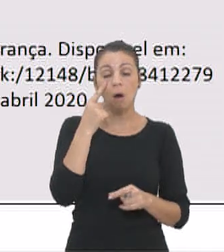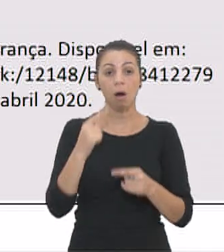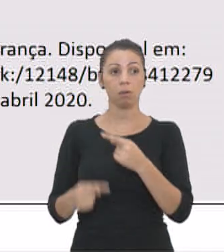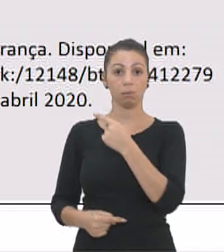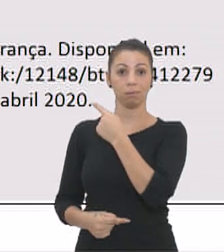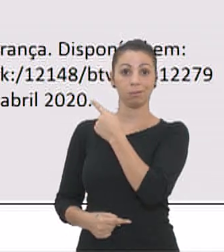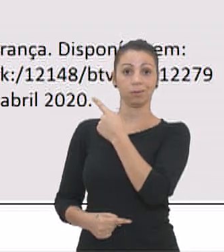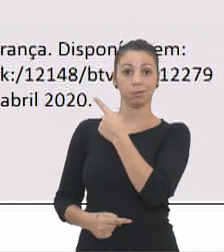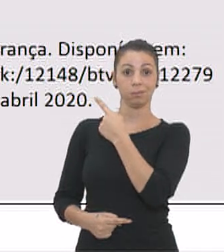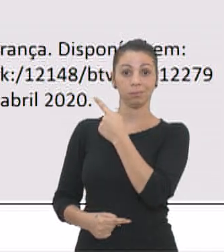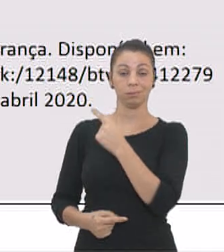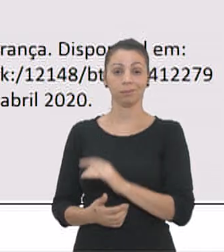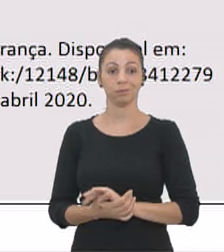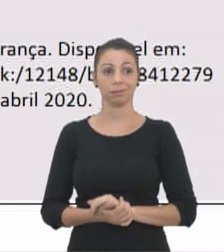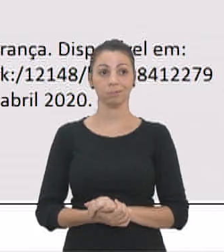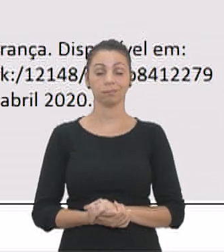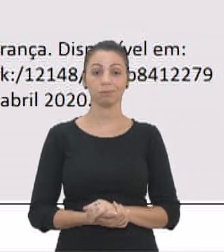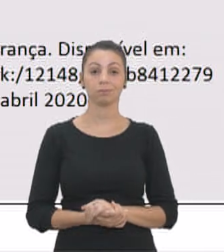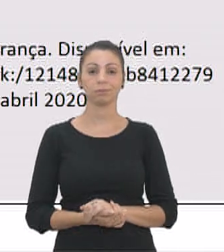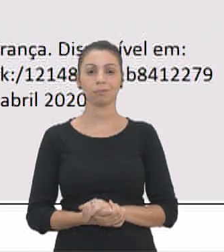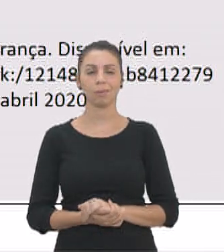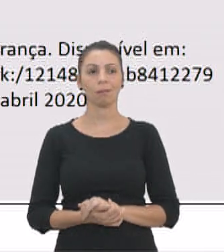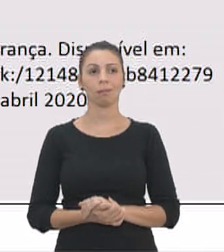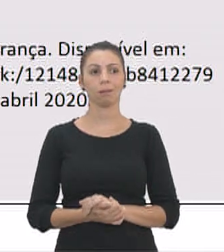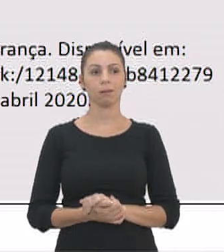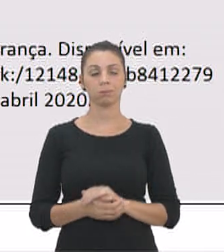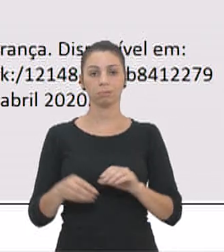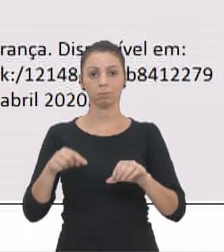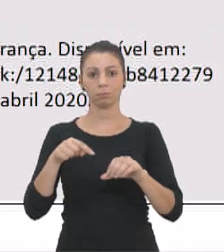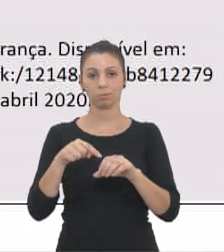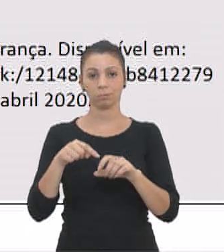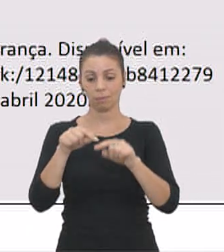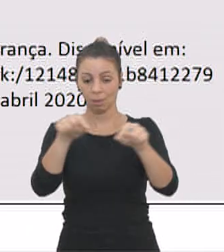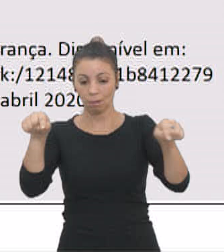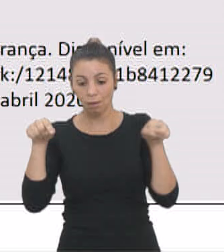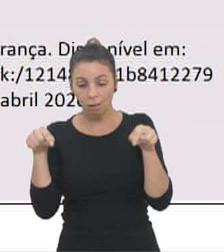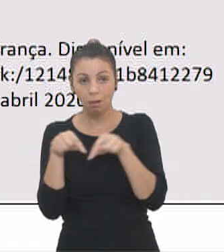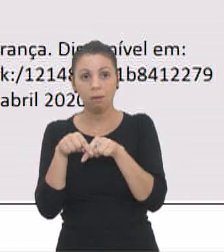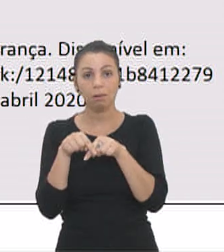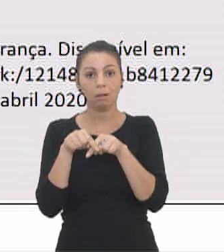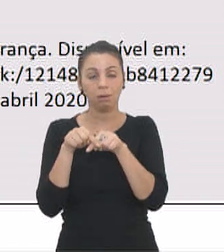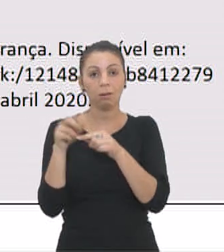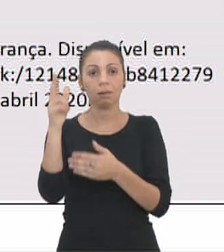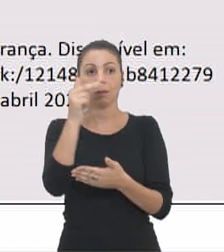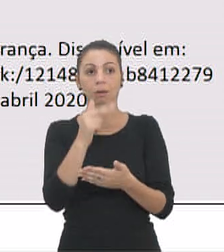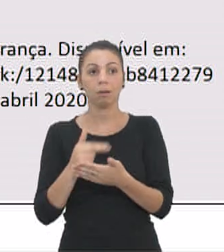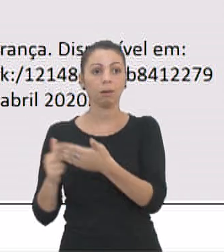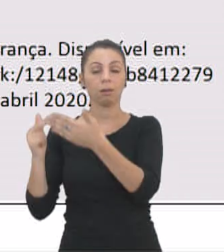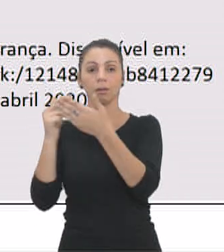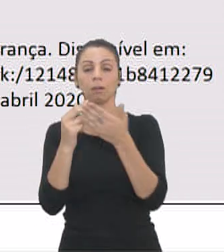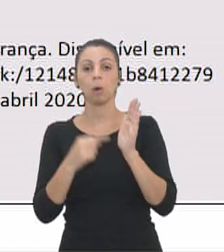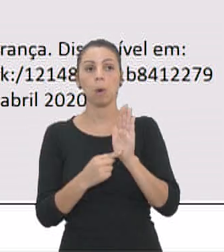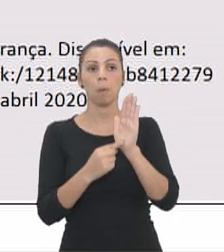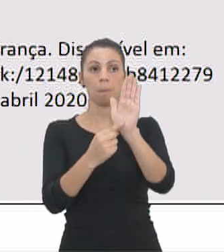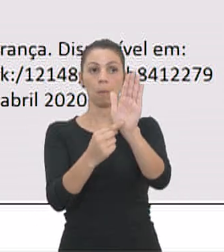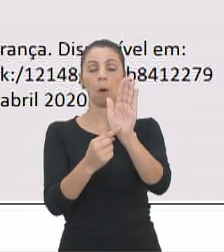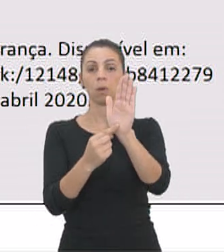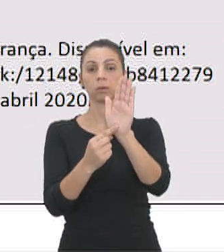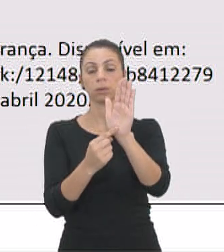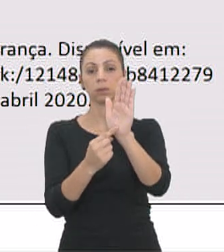pouco. Que é o interior de um comitê revolucionário sobre o regime do